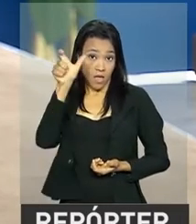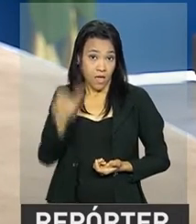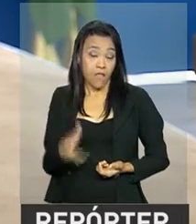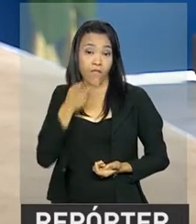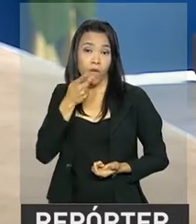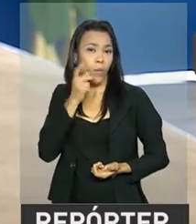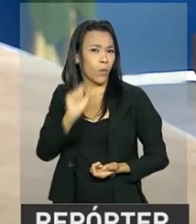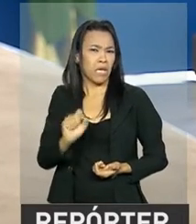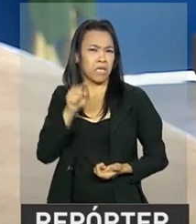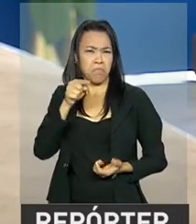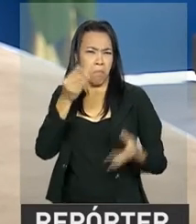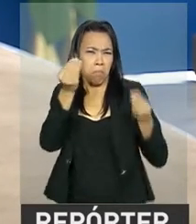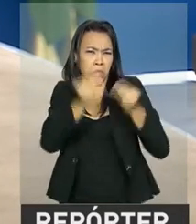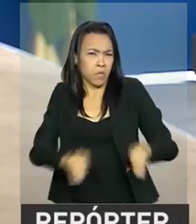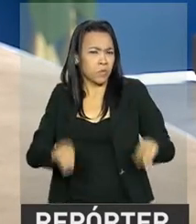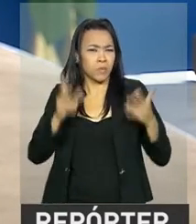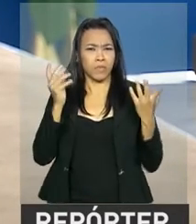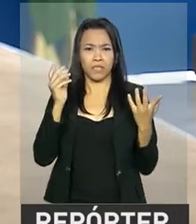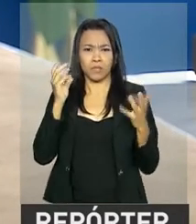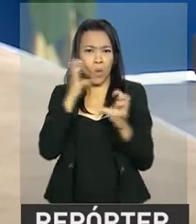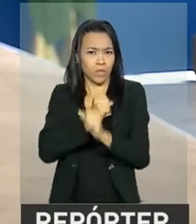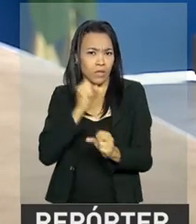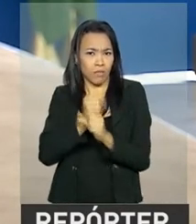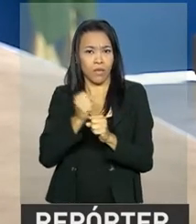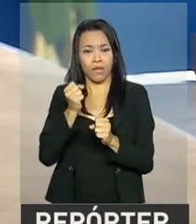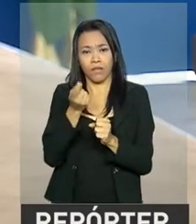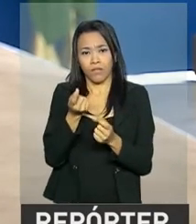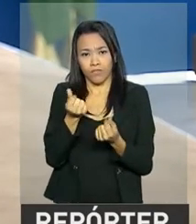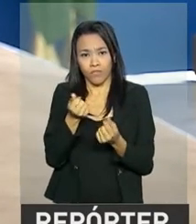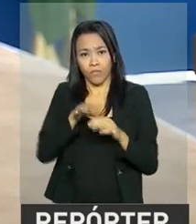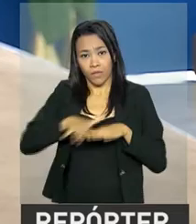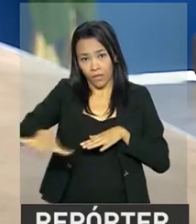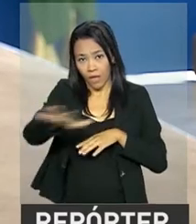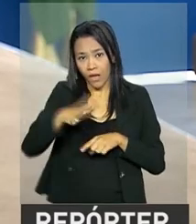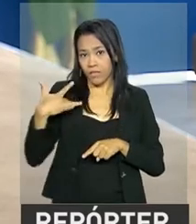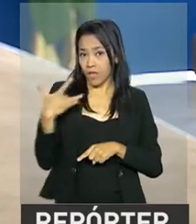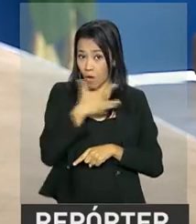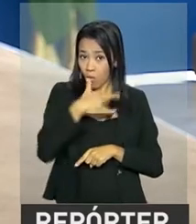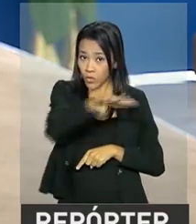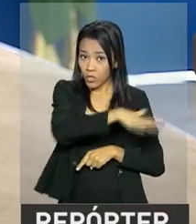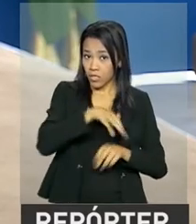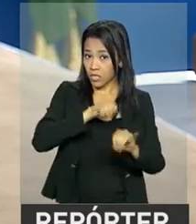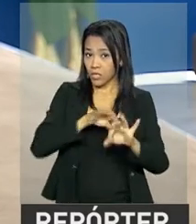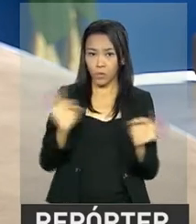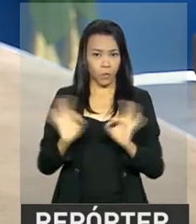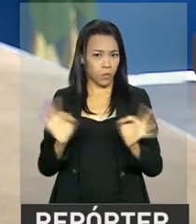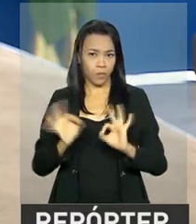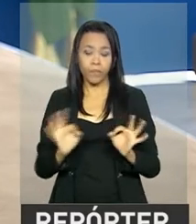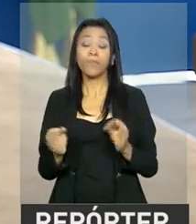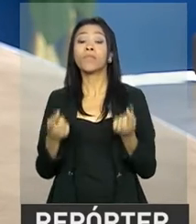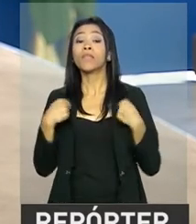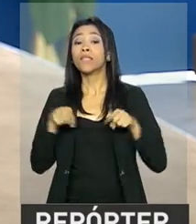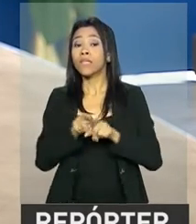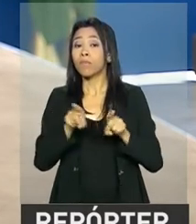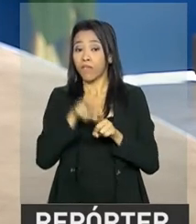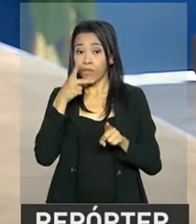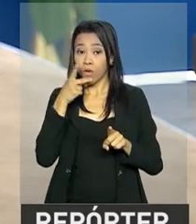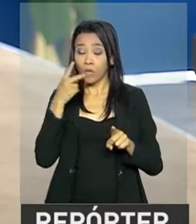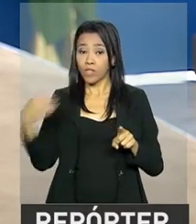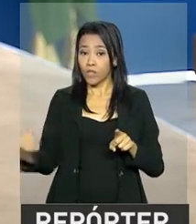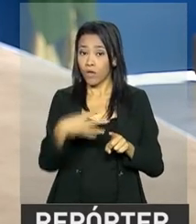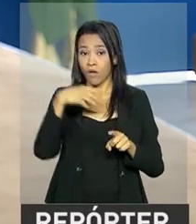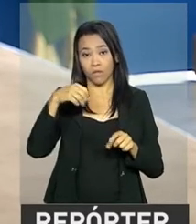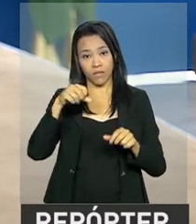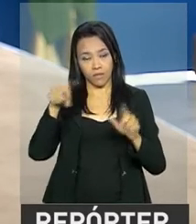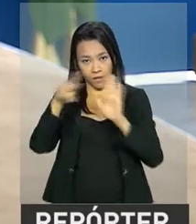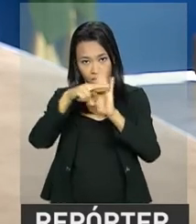nenhum prejuízo para os orçamentos de saúde e de educação. O presidente também falou sobre a reforma da Previdência e sobre o fato de que deve enviar